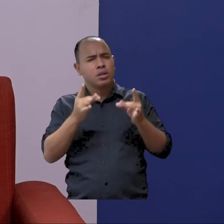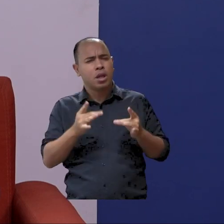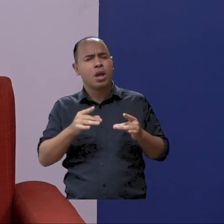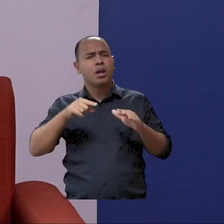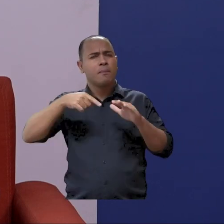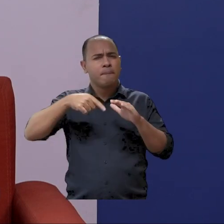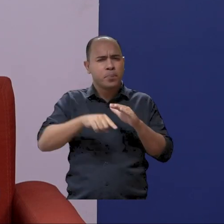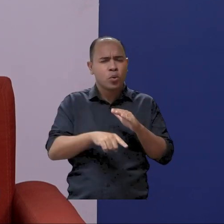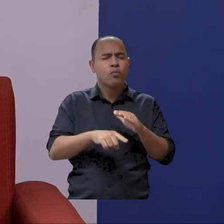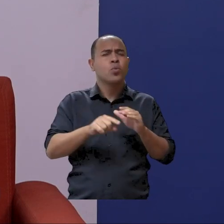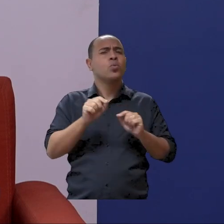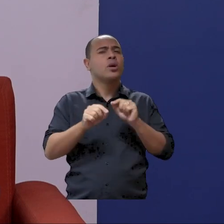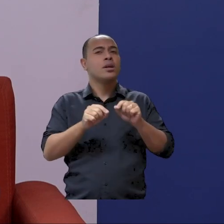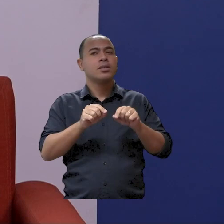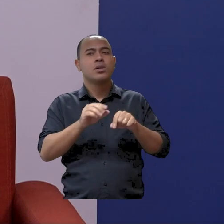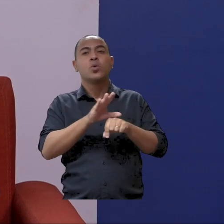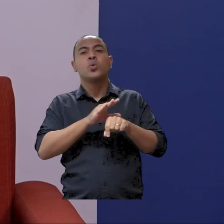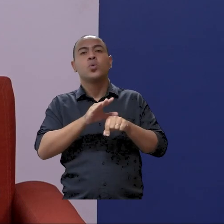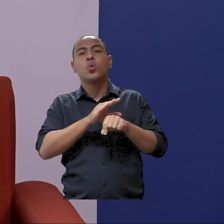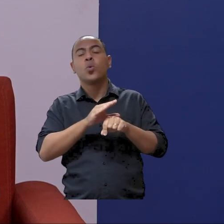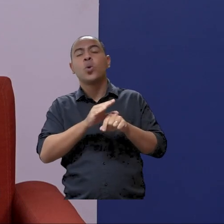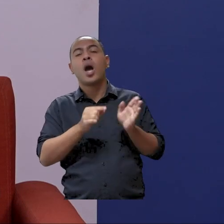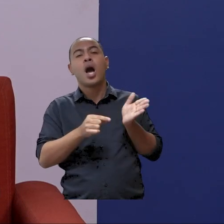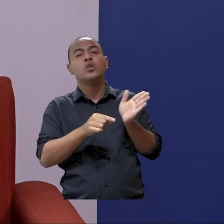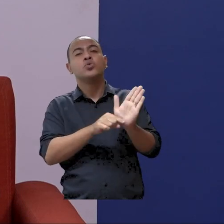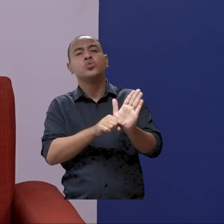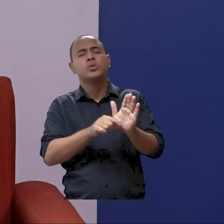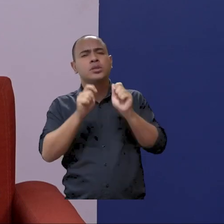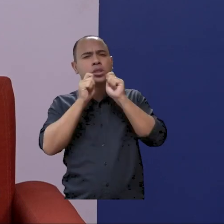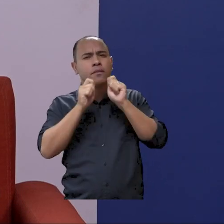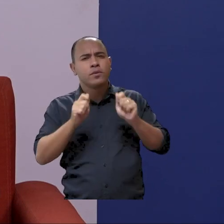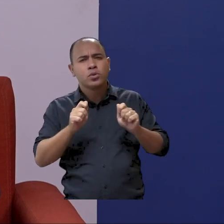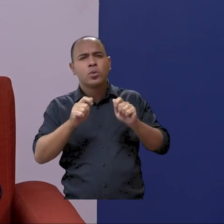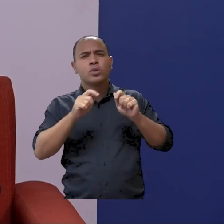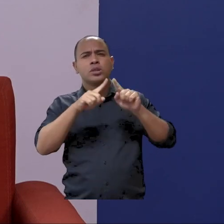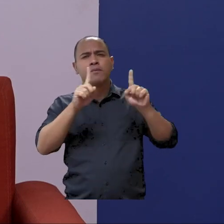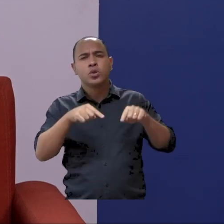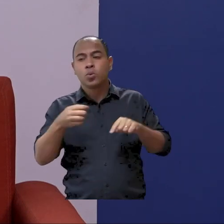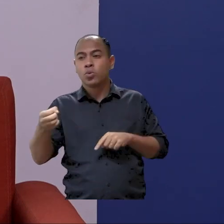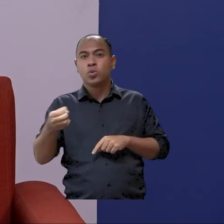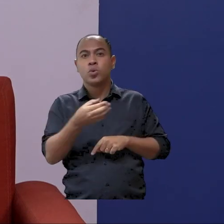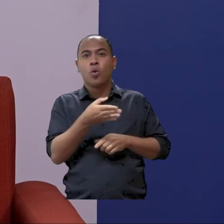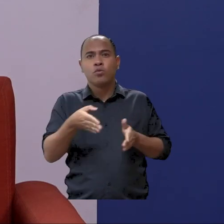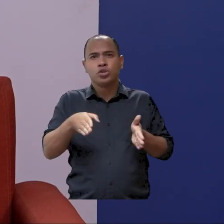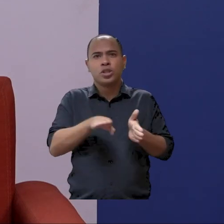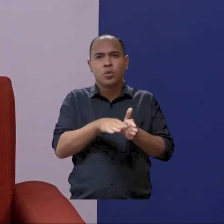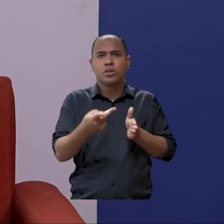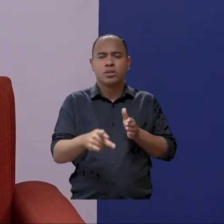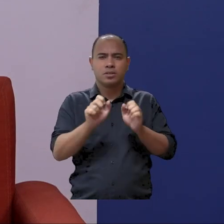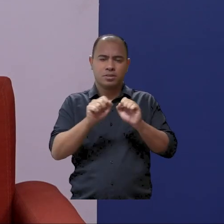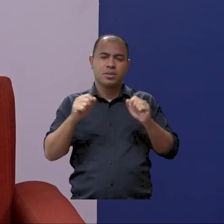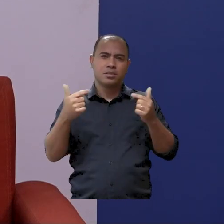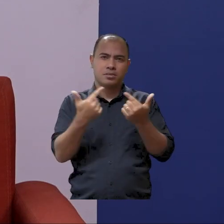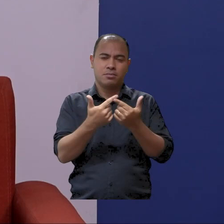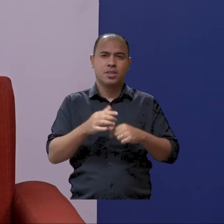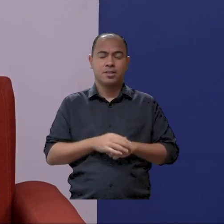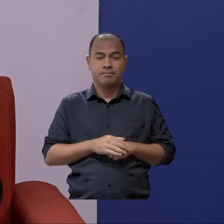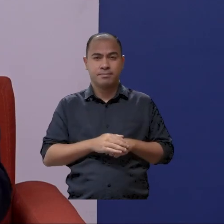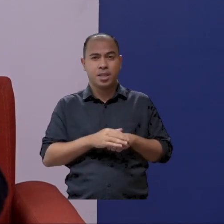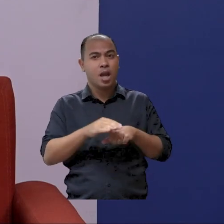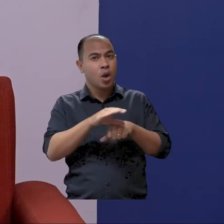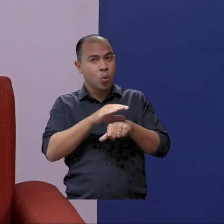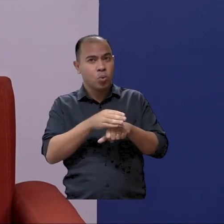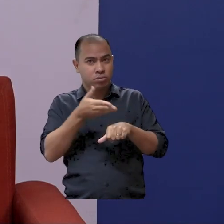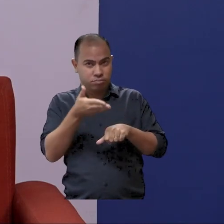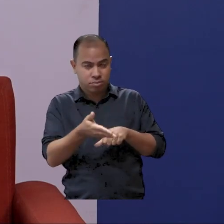amplo de capacitação voltado principalmente para aqueles assessores, servidores que estão chegando na casa, não é? Então, ali, através